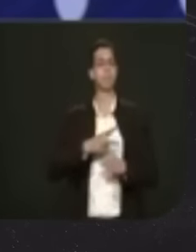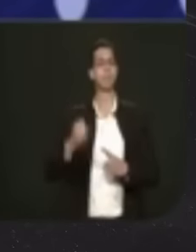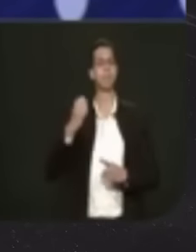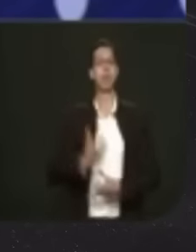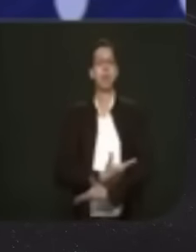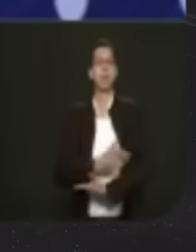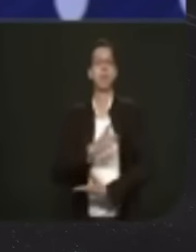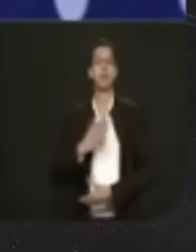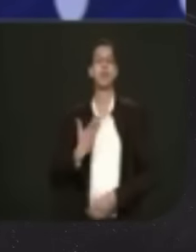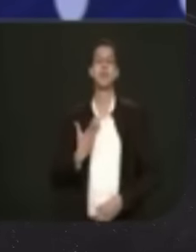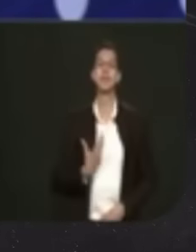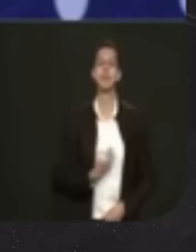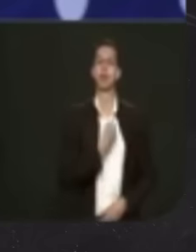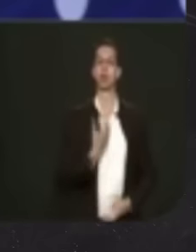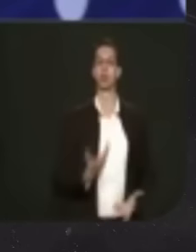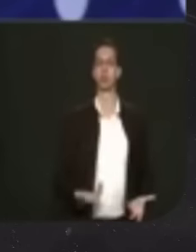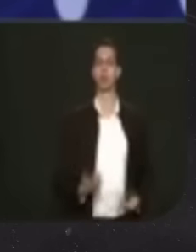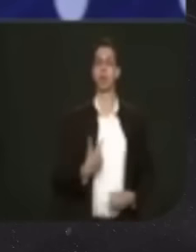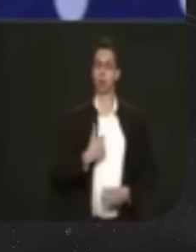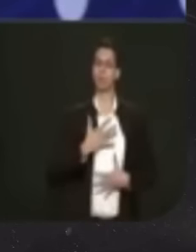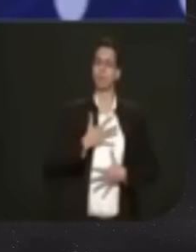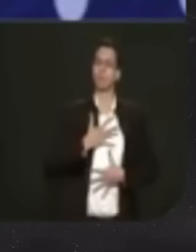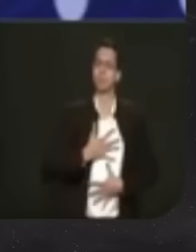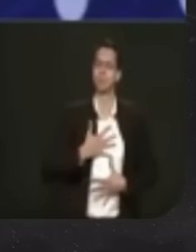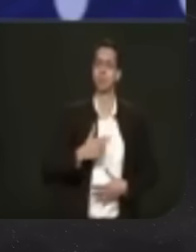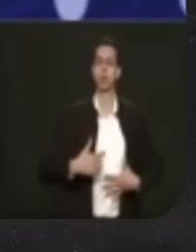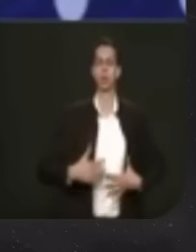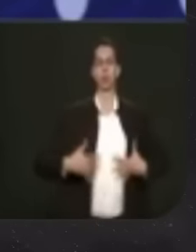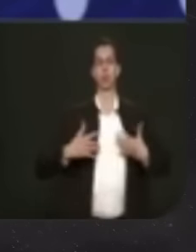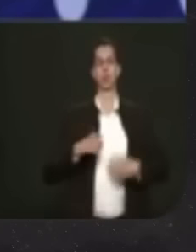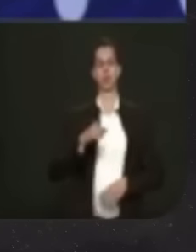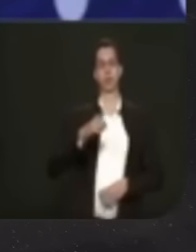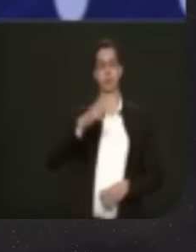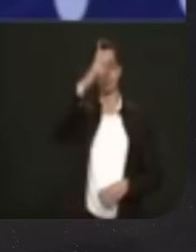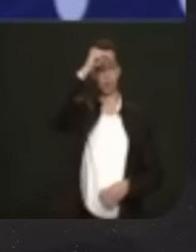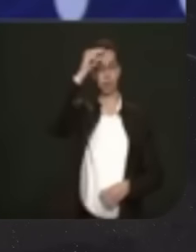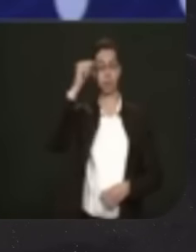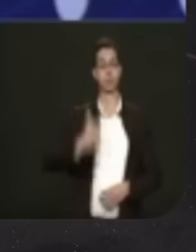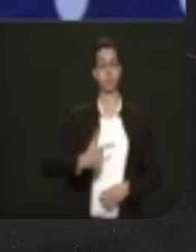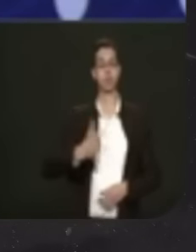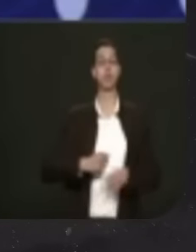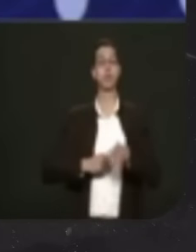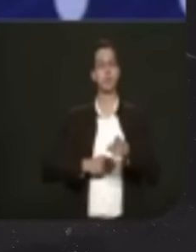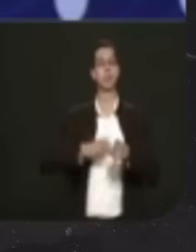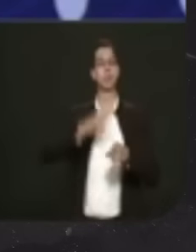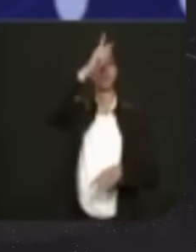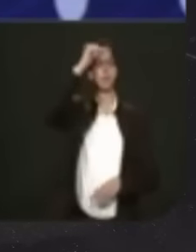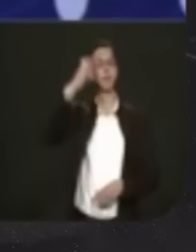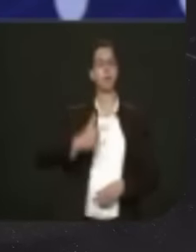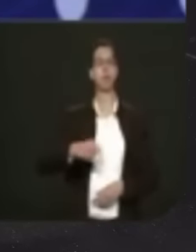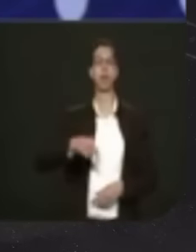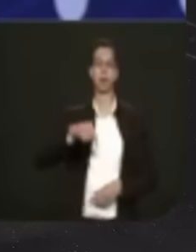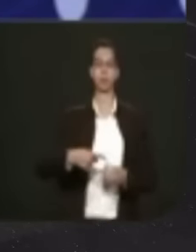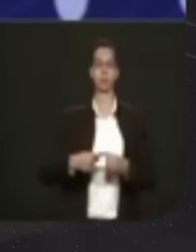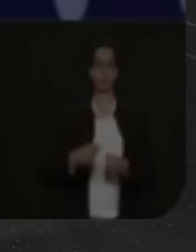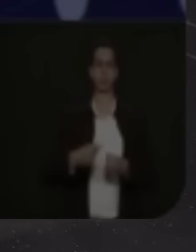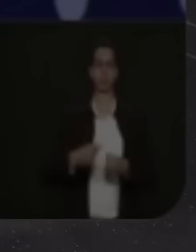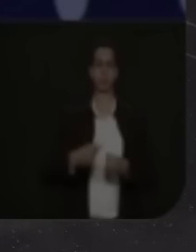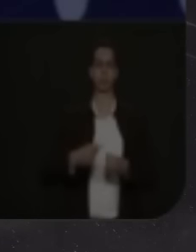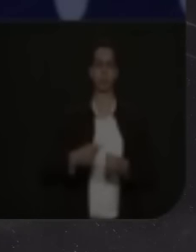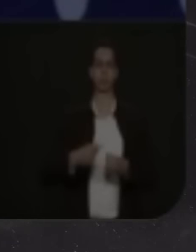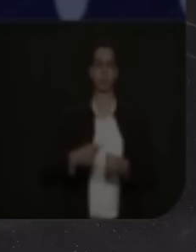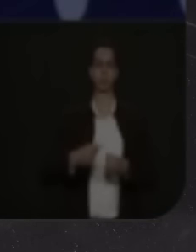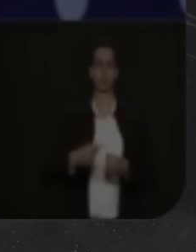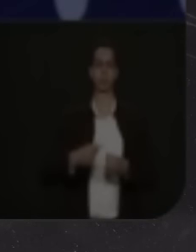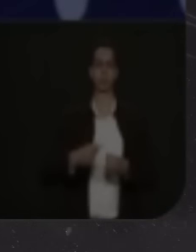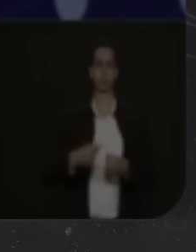tenho um prazer e a honra de ter você como V aqui e você vai ser a Ví aqui na na cidade de São Paulo tá bom é a